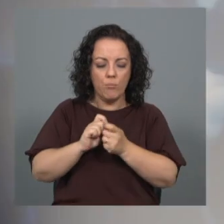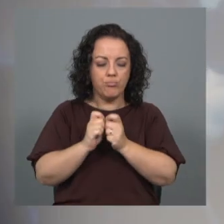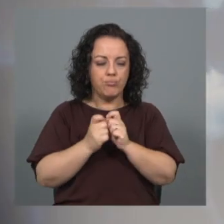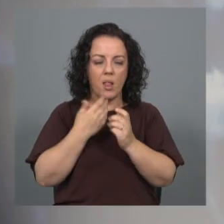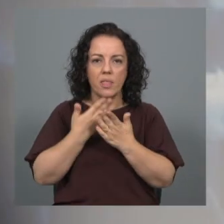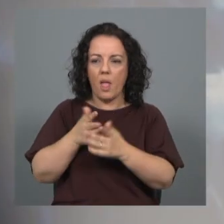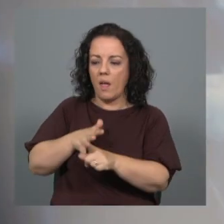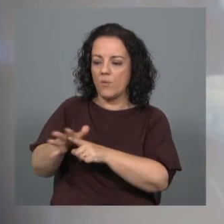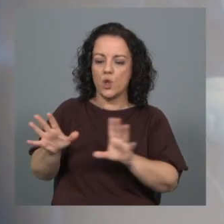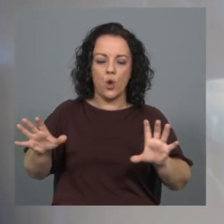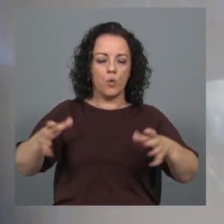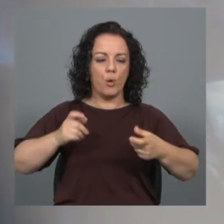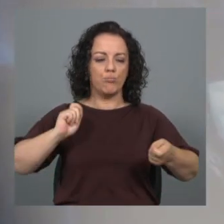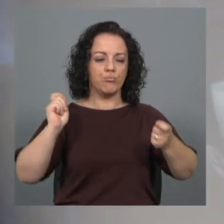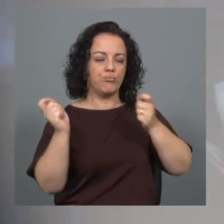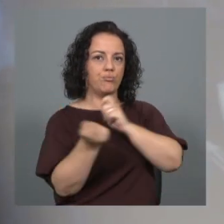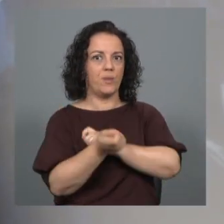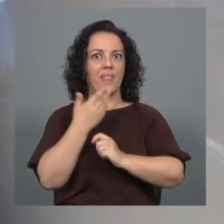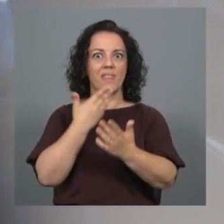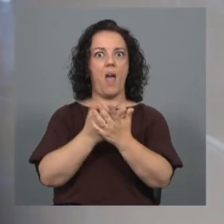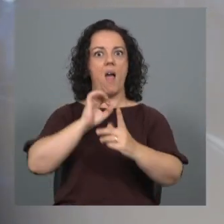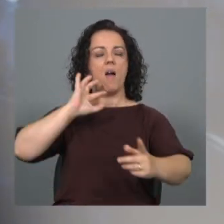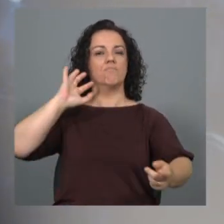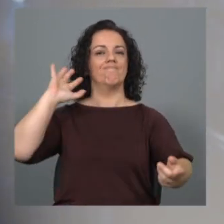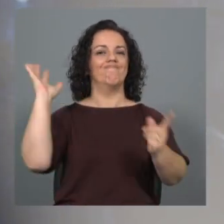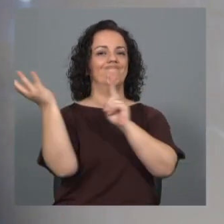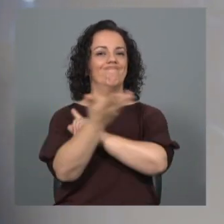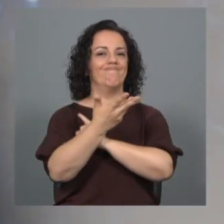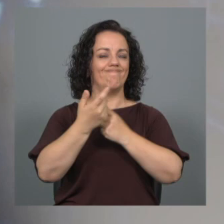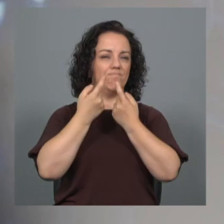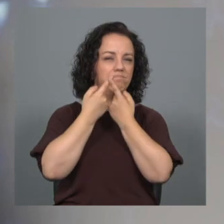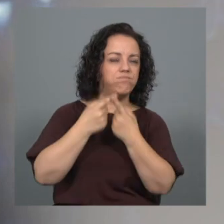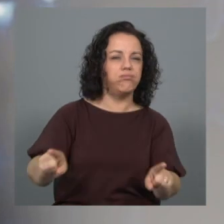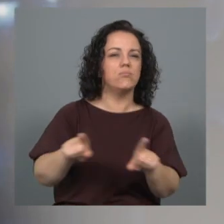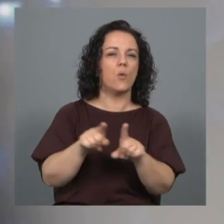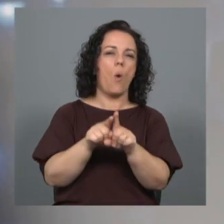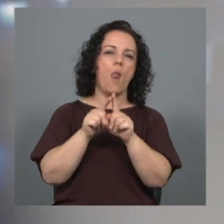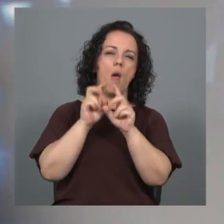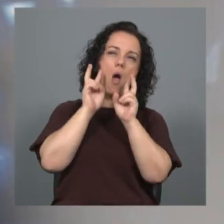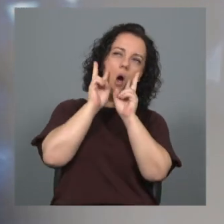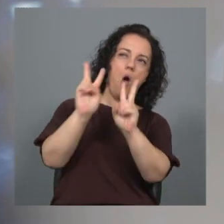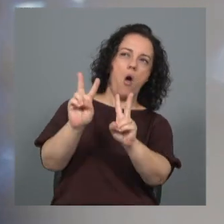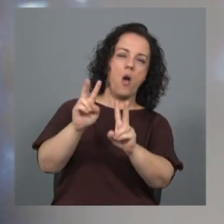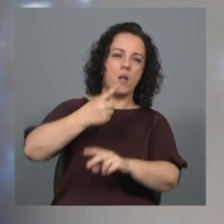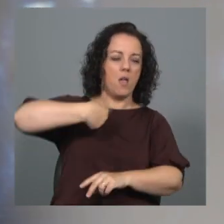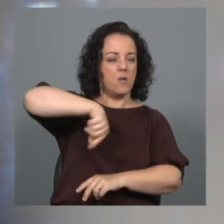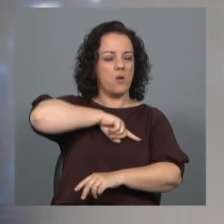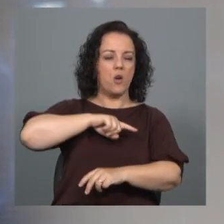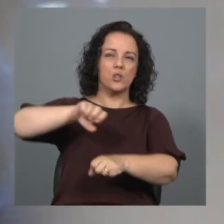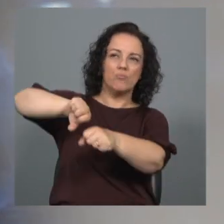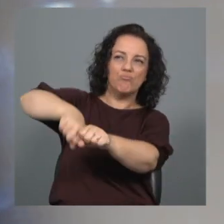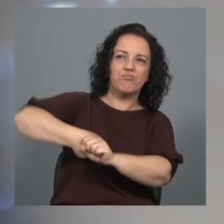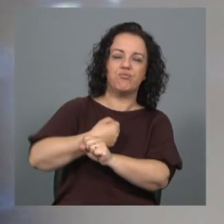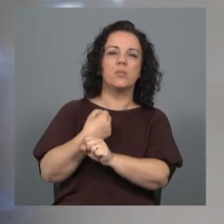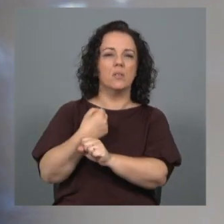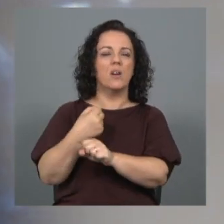da conversão ambiental, não é? Do olhar a agressão ao meio ambiente como um pecado, não é? E que o